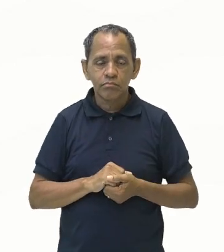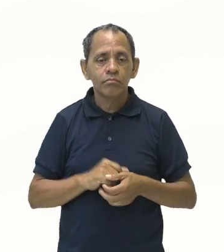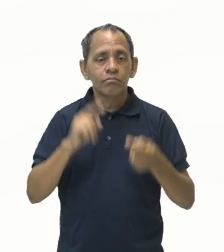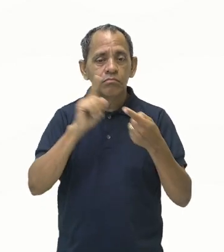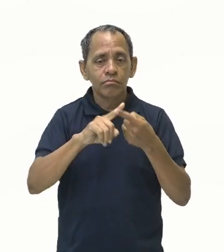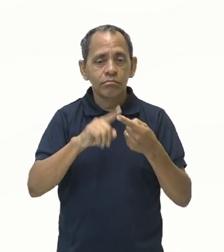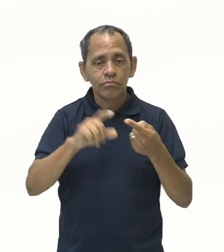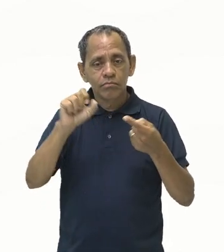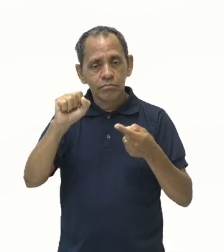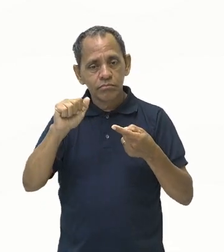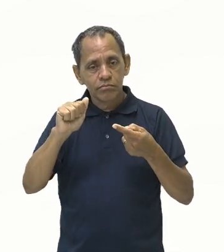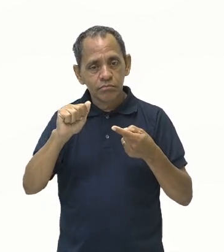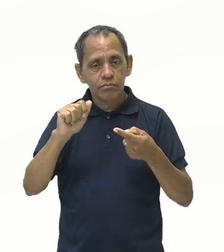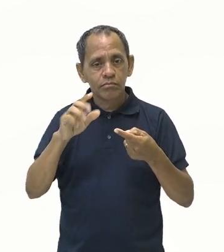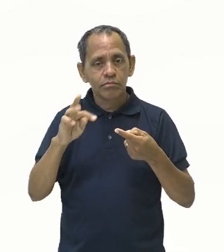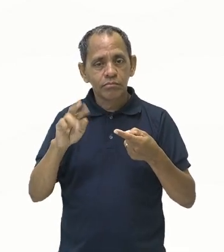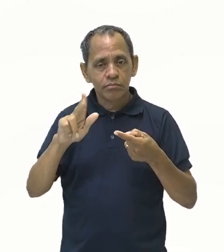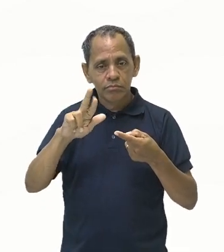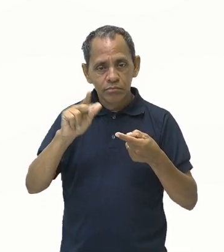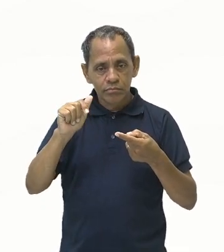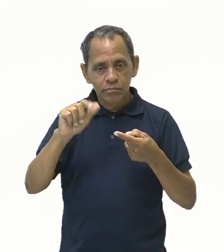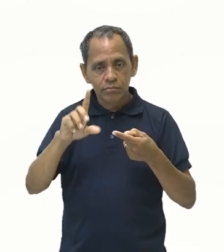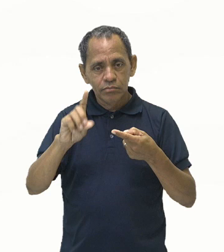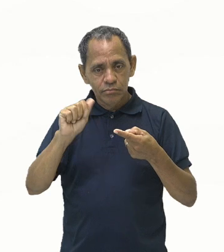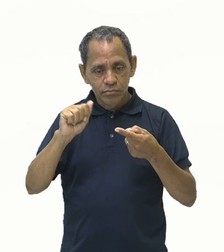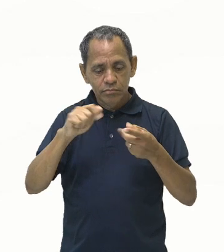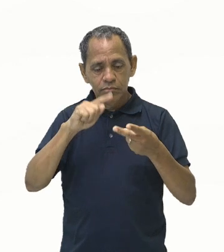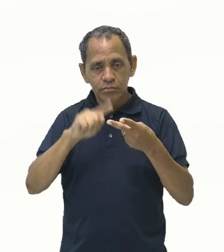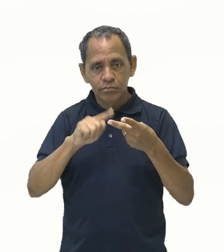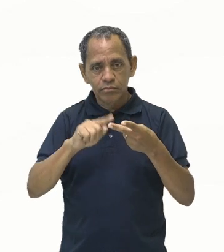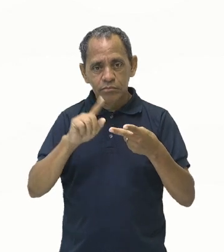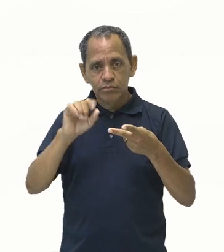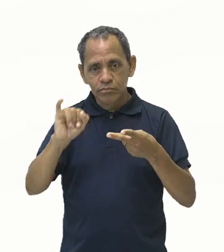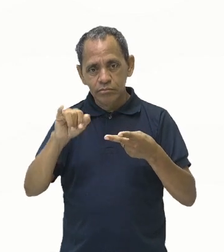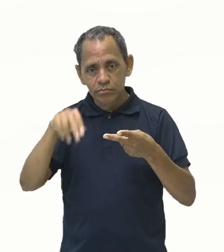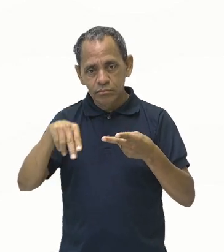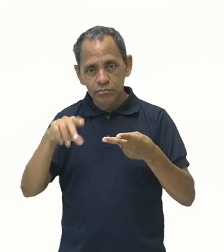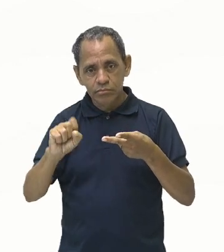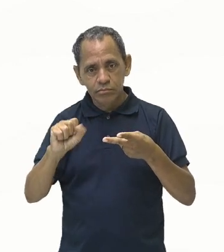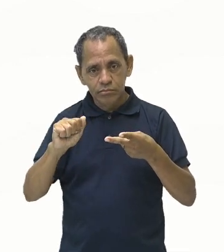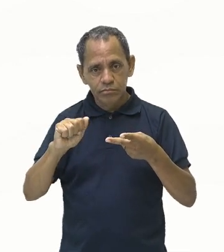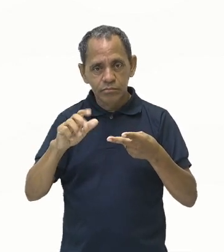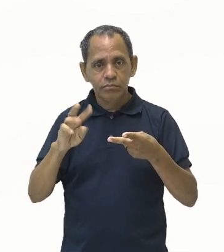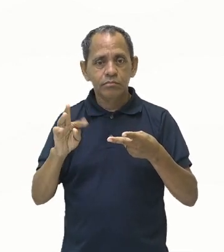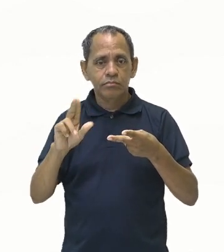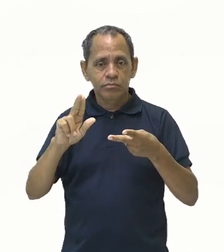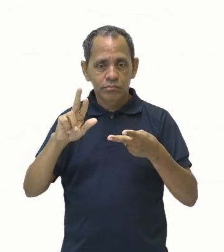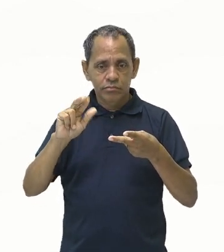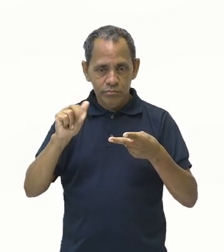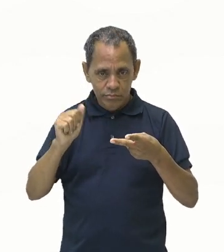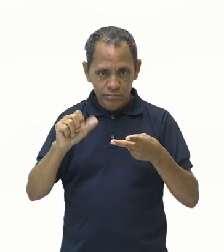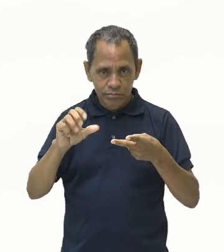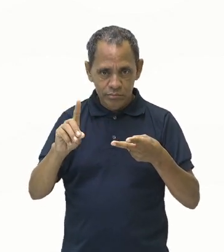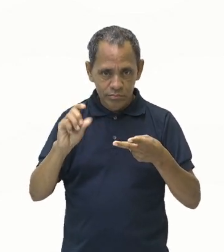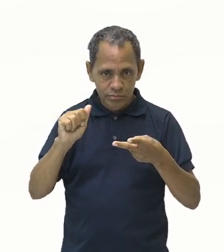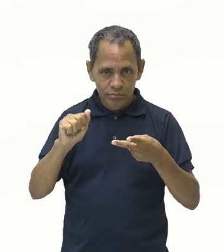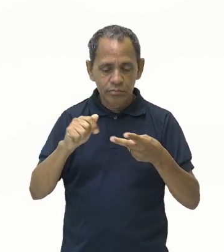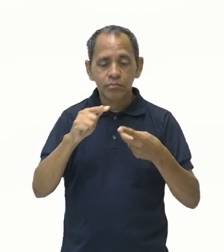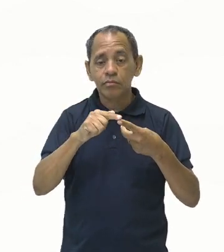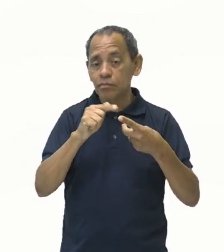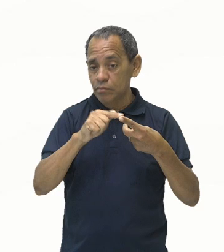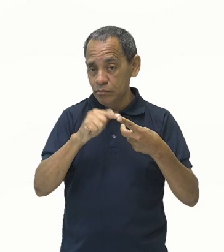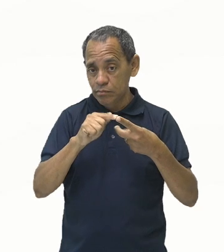saturada e a insaturada. A saturada são ligações simples. Então, nós temos aqui ligações